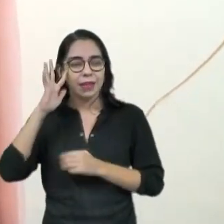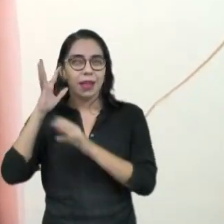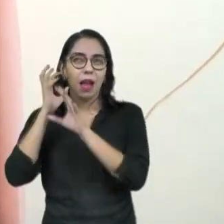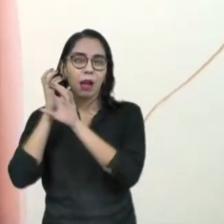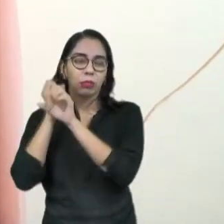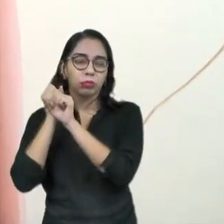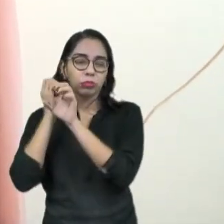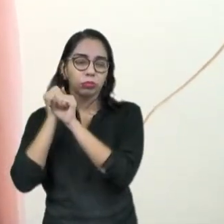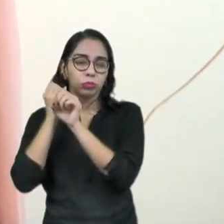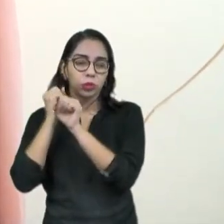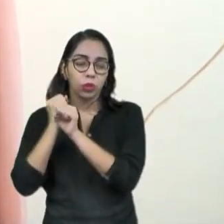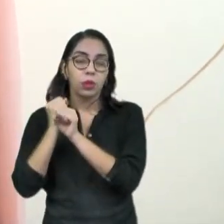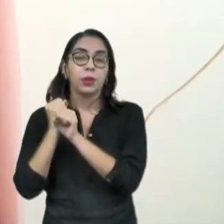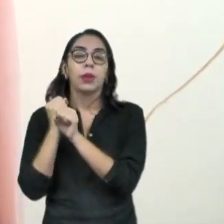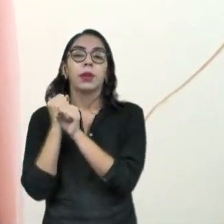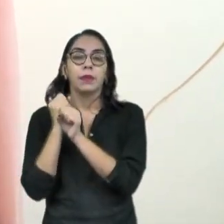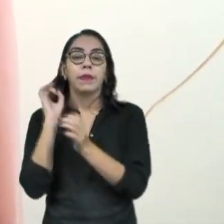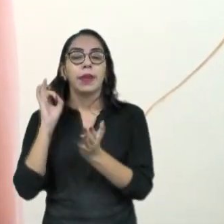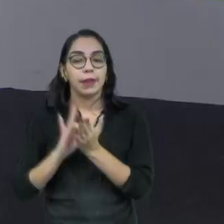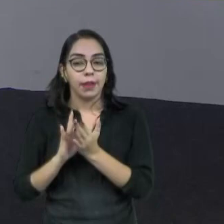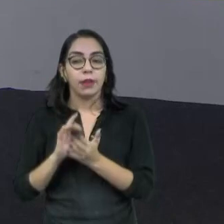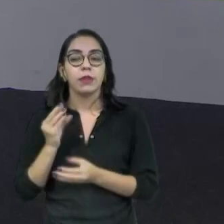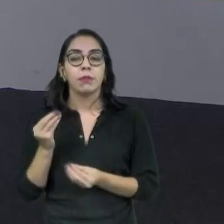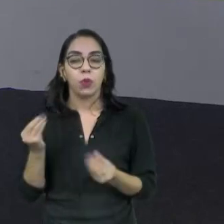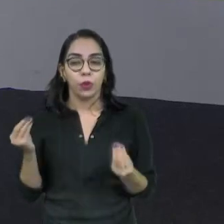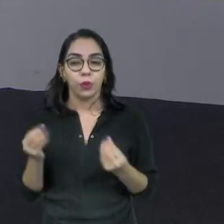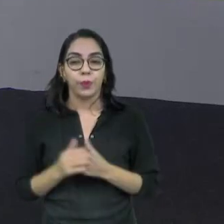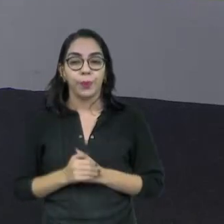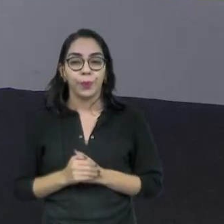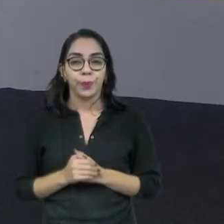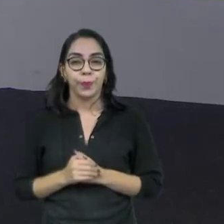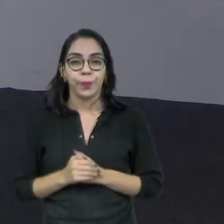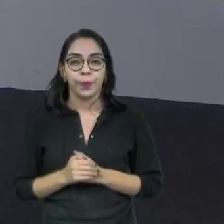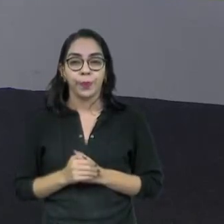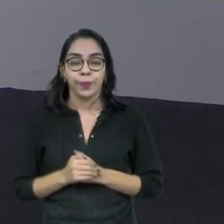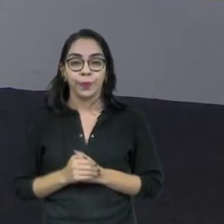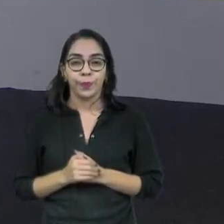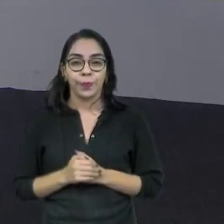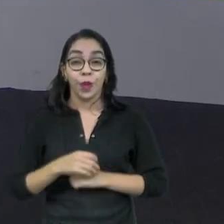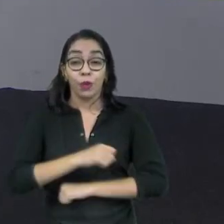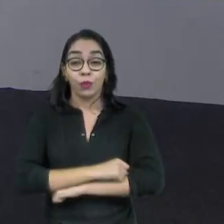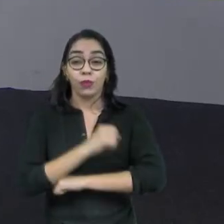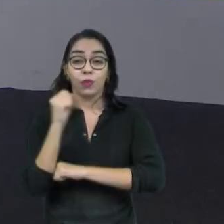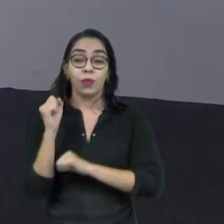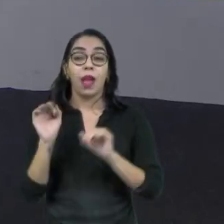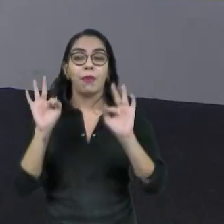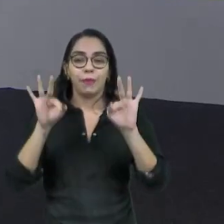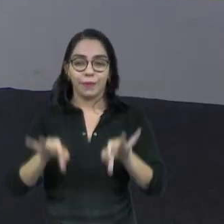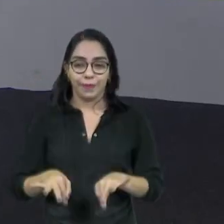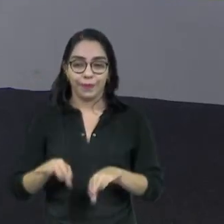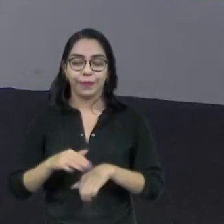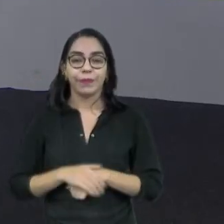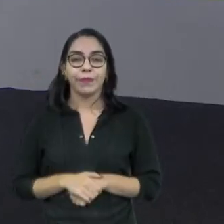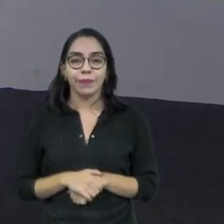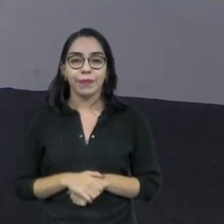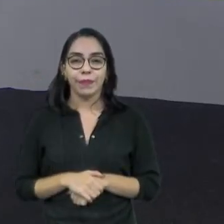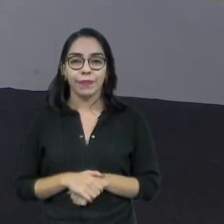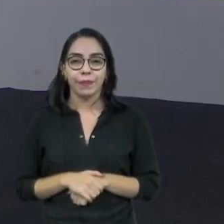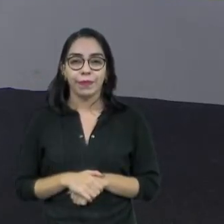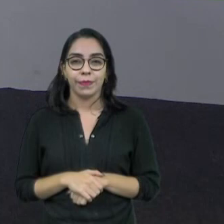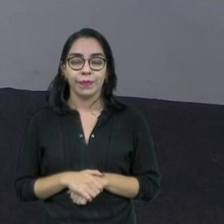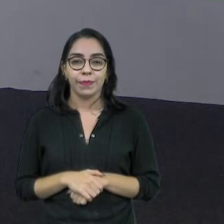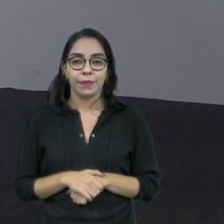açúcar por dia é muita coisa o jornal Assembleia está terminando todas as nossas